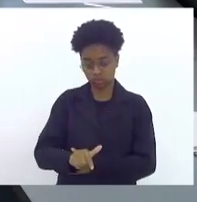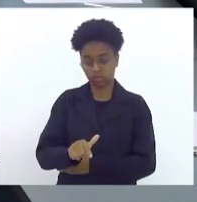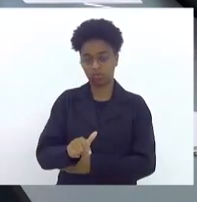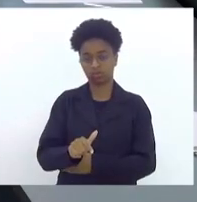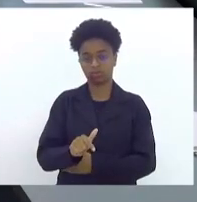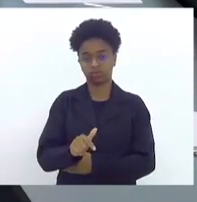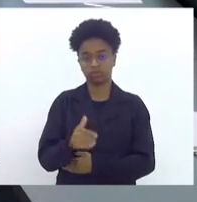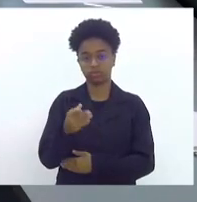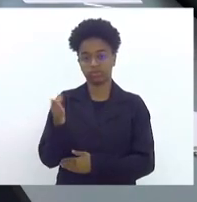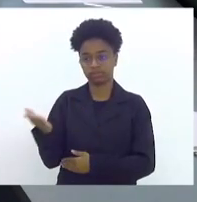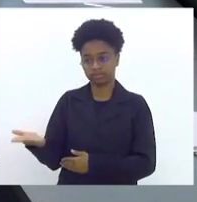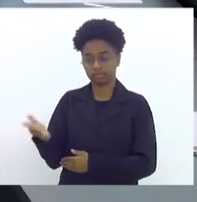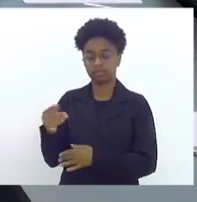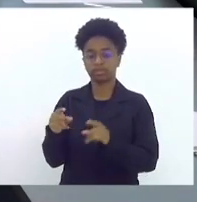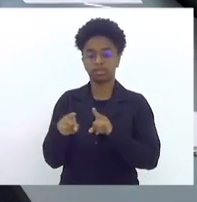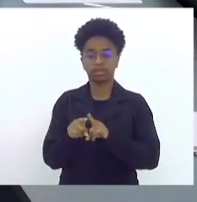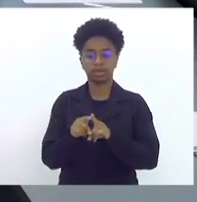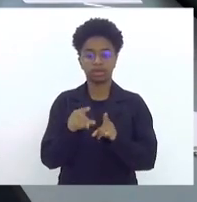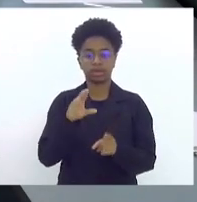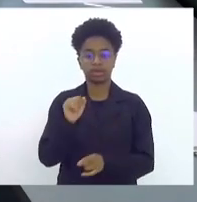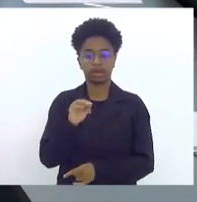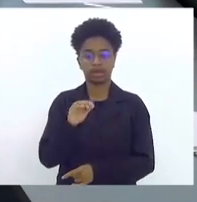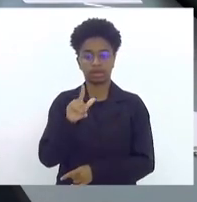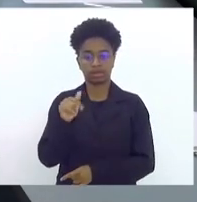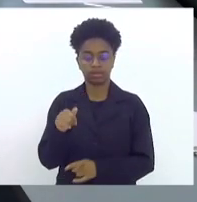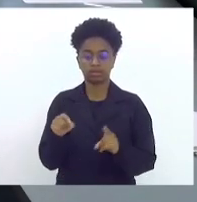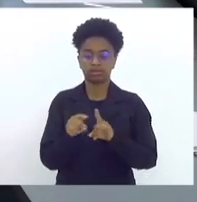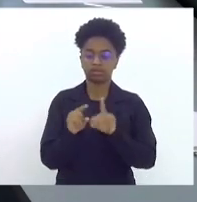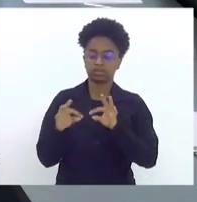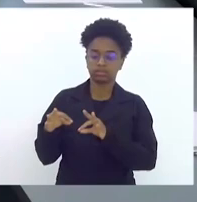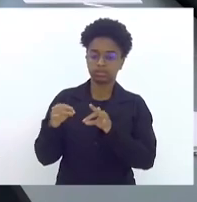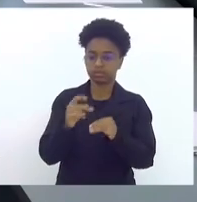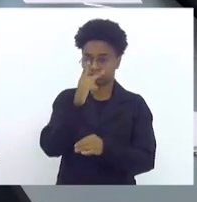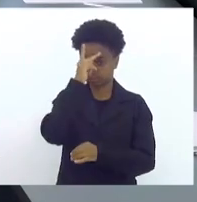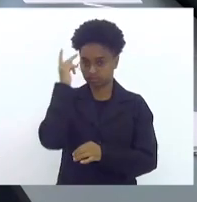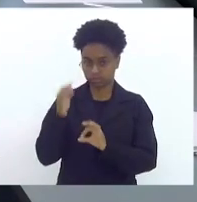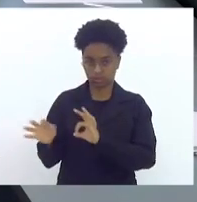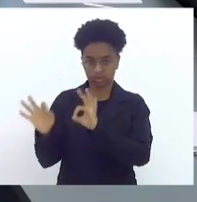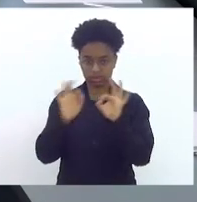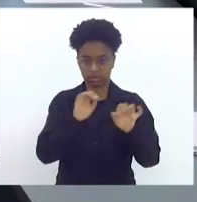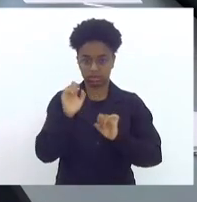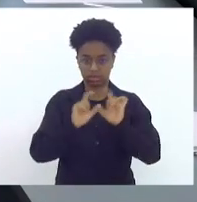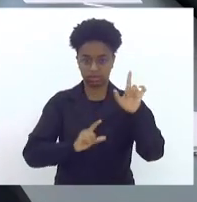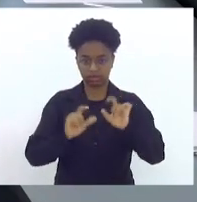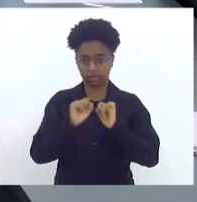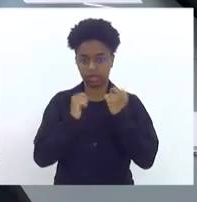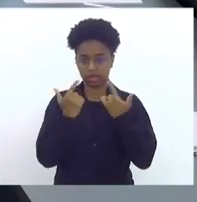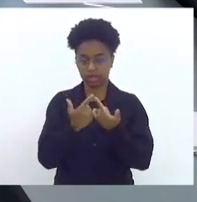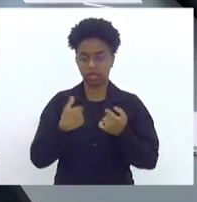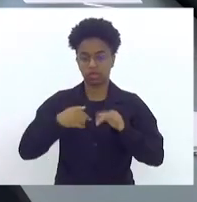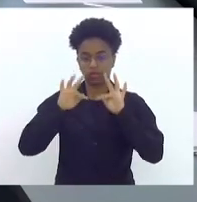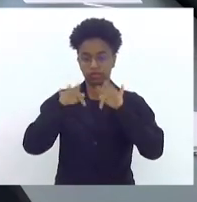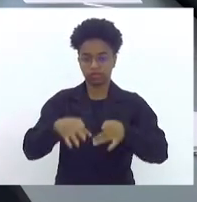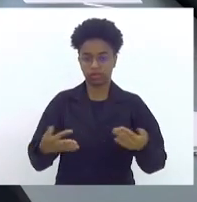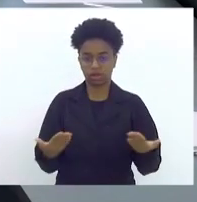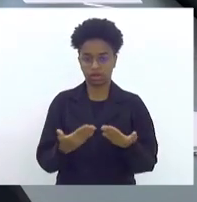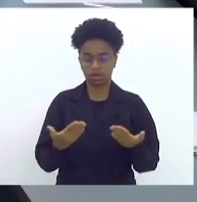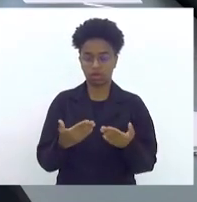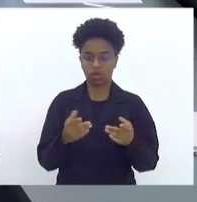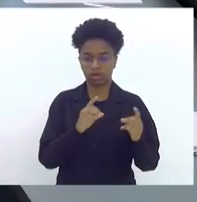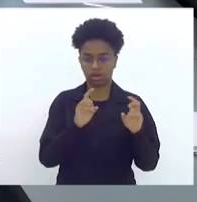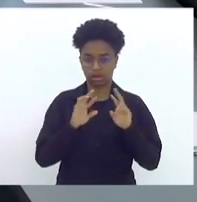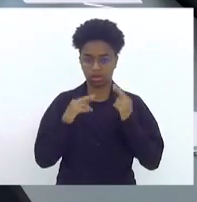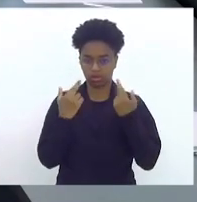ao Dr Salei Doutor Carla e a todos que nos acompanham pela TV alerta do Povo encerrada essa audiência pública